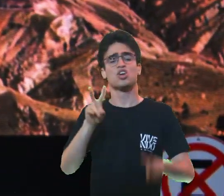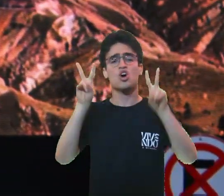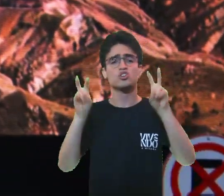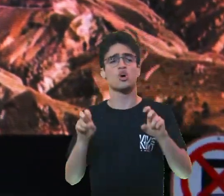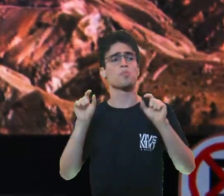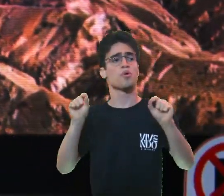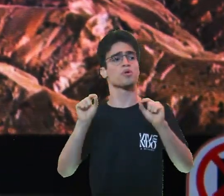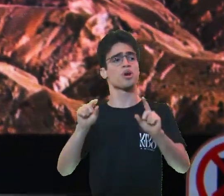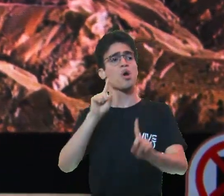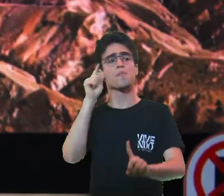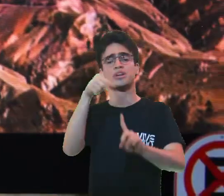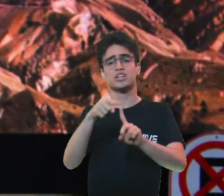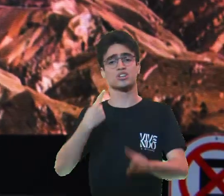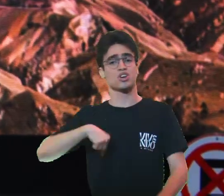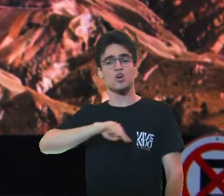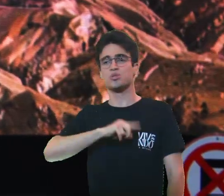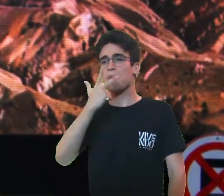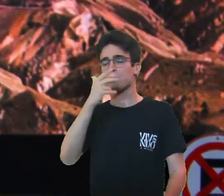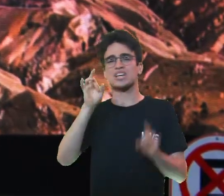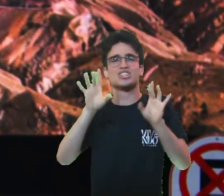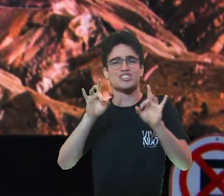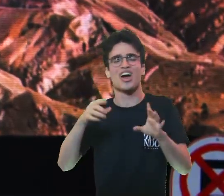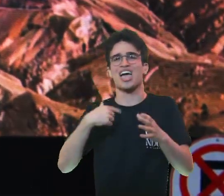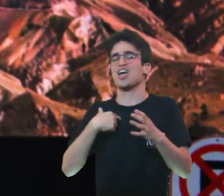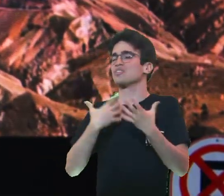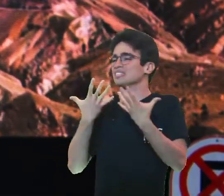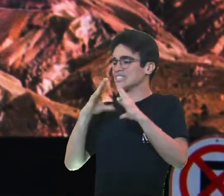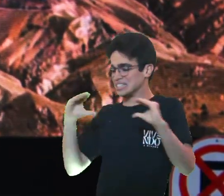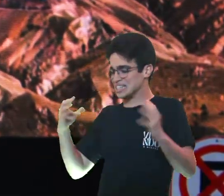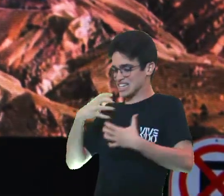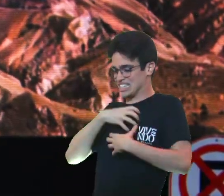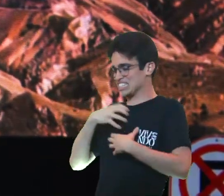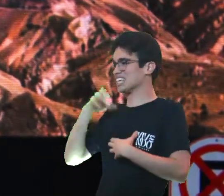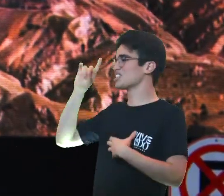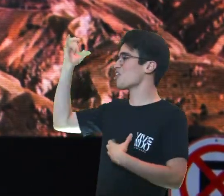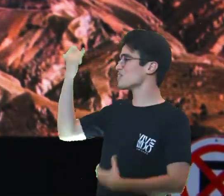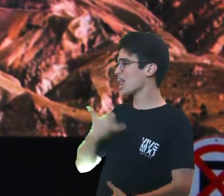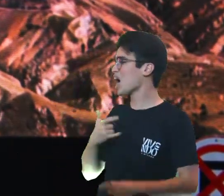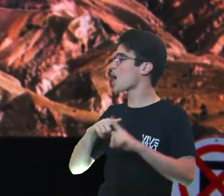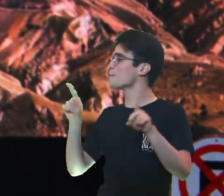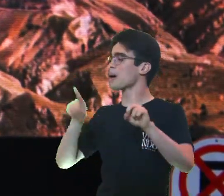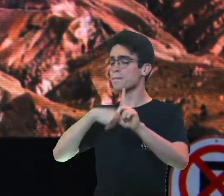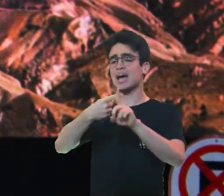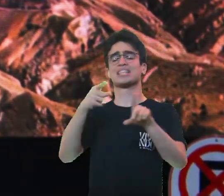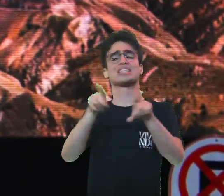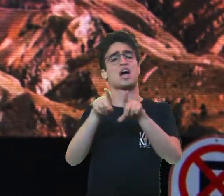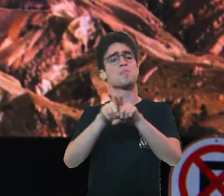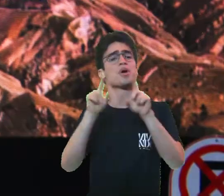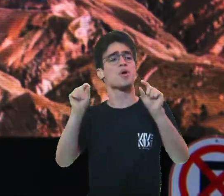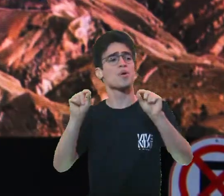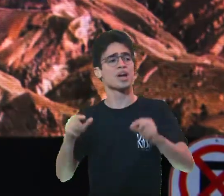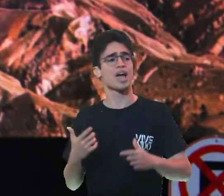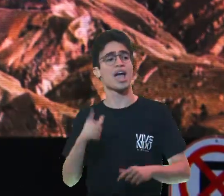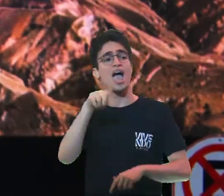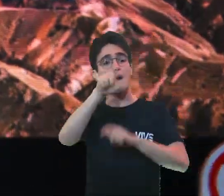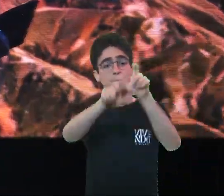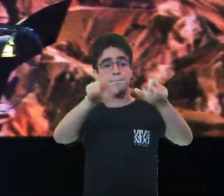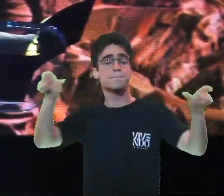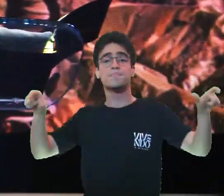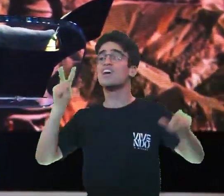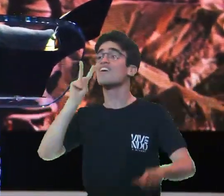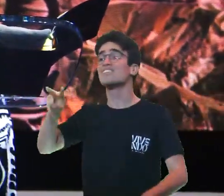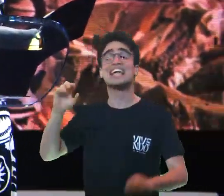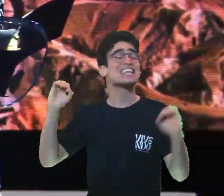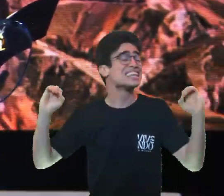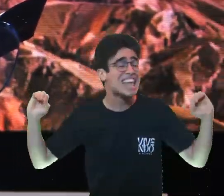de nós estarmos mais sensibilizados à voz dEle, mas também pensando naqueles que nunca ouviram.